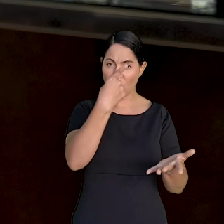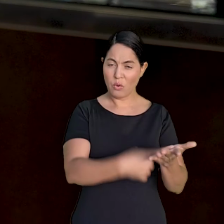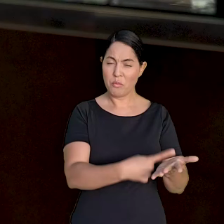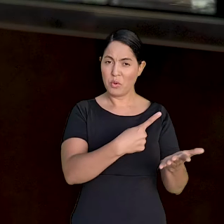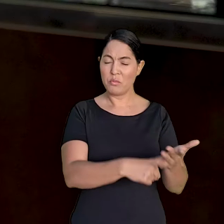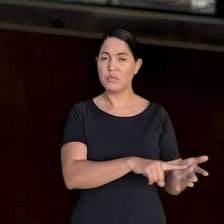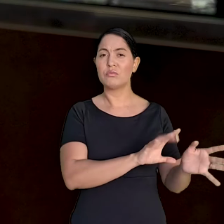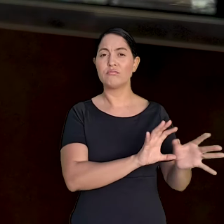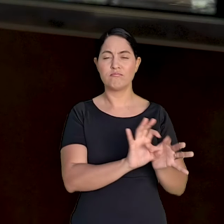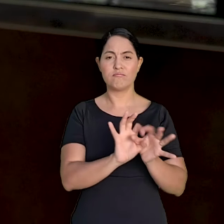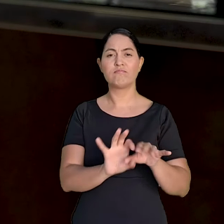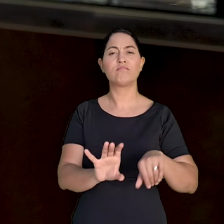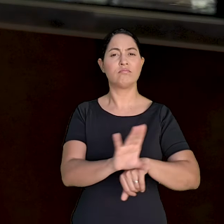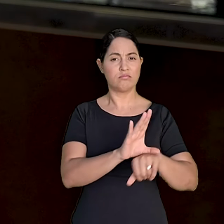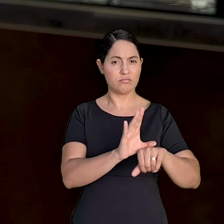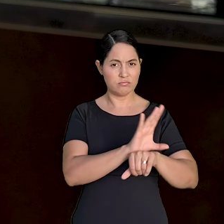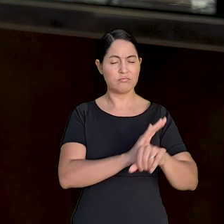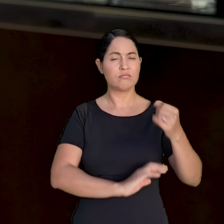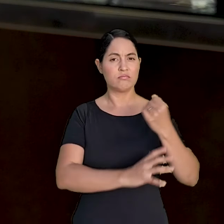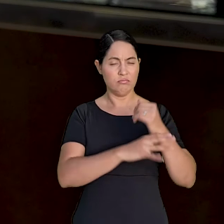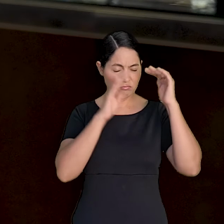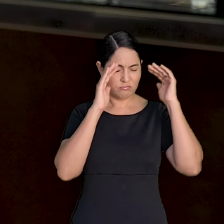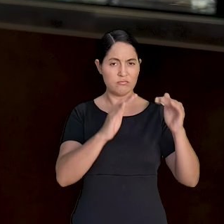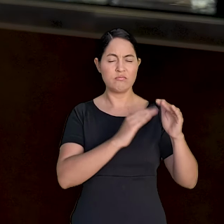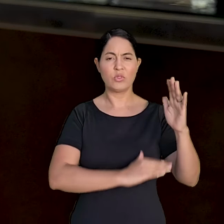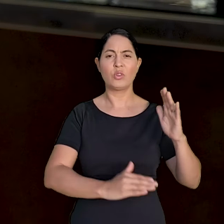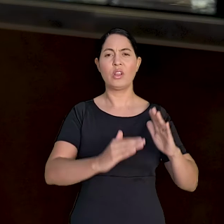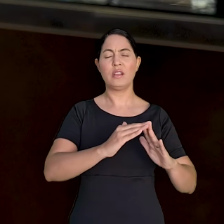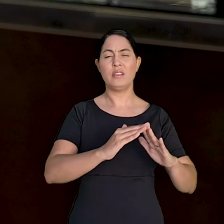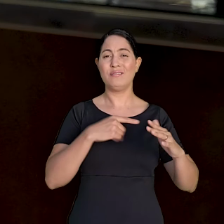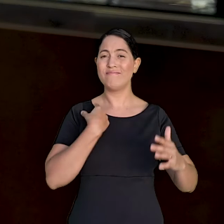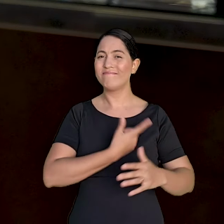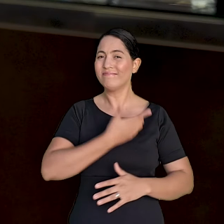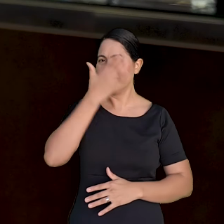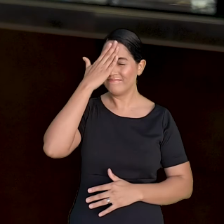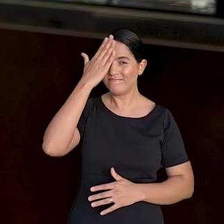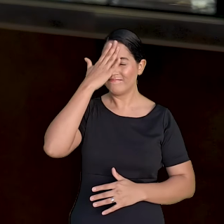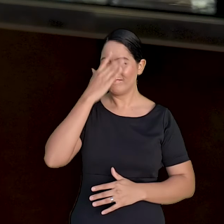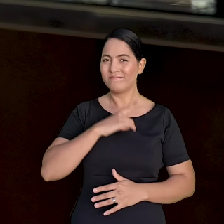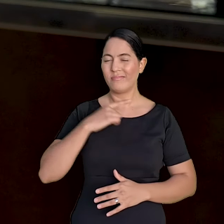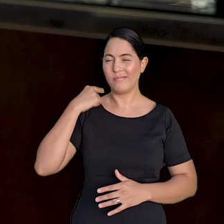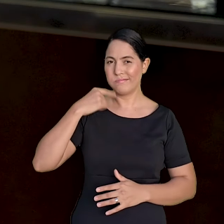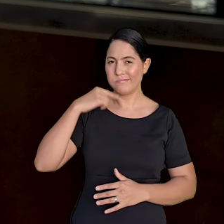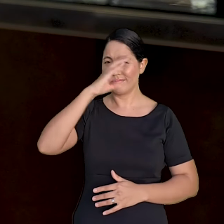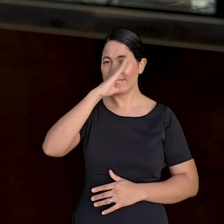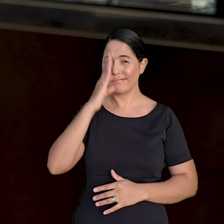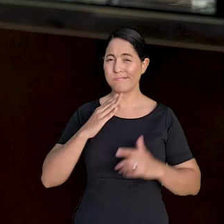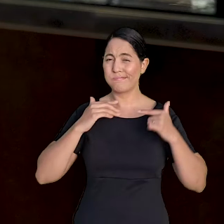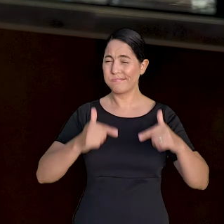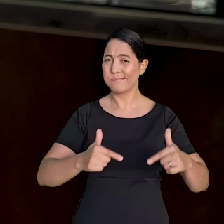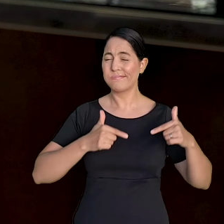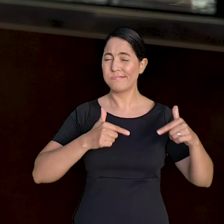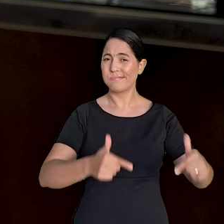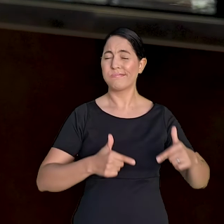compromisso com a integridade da Constituição. Sabemos que as lutas dos advogados brasileiros